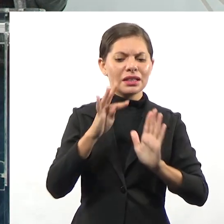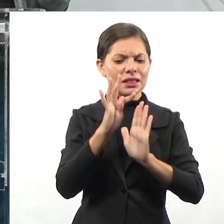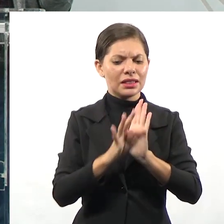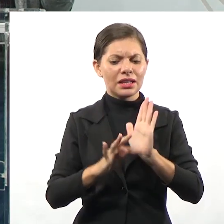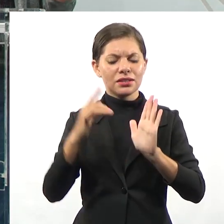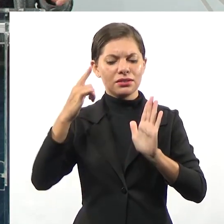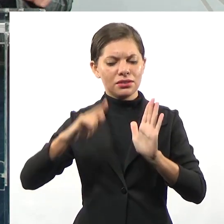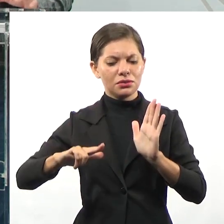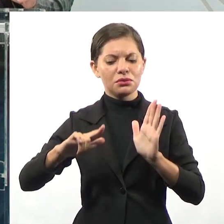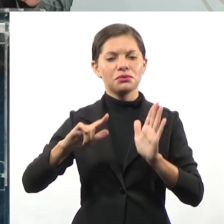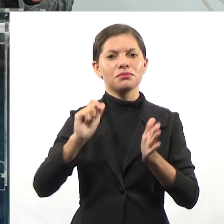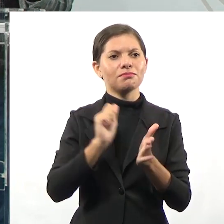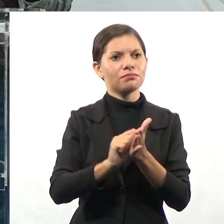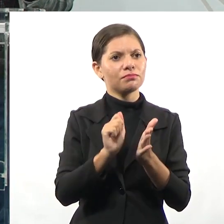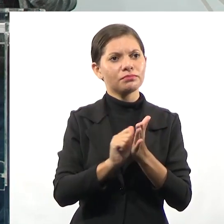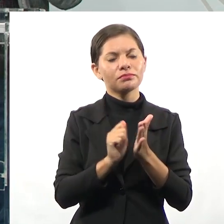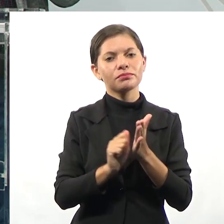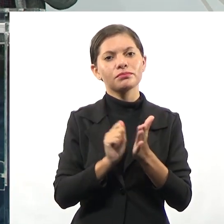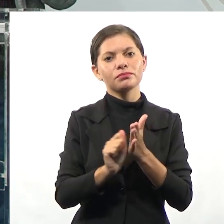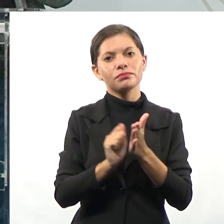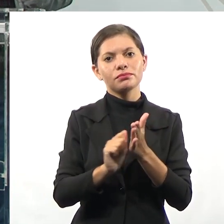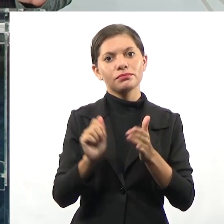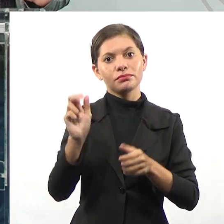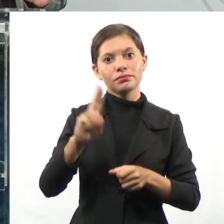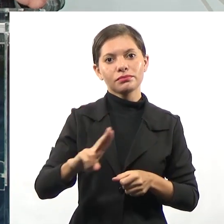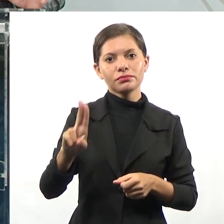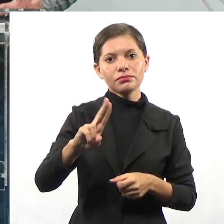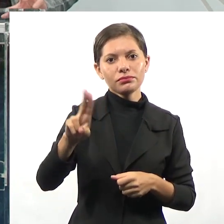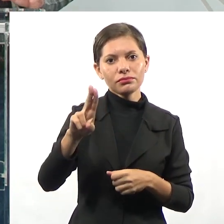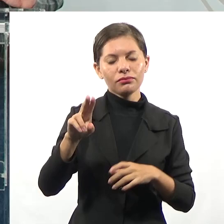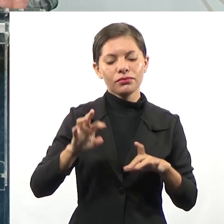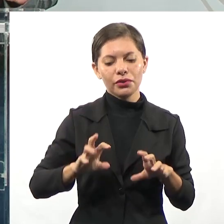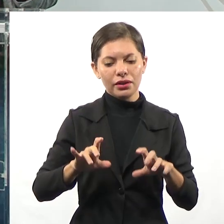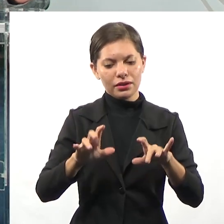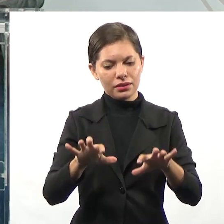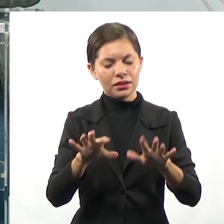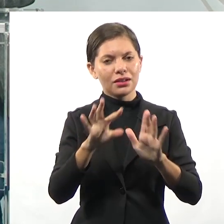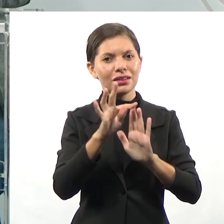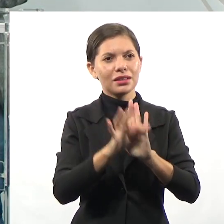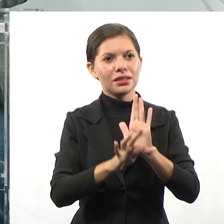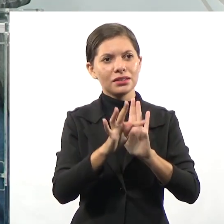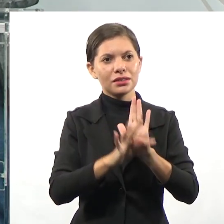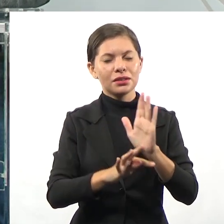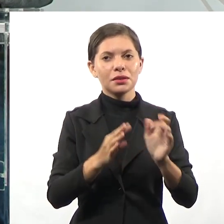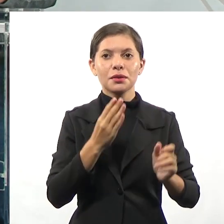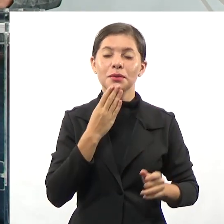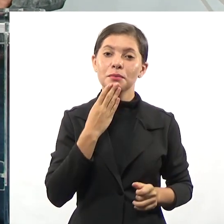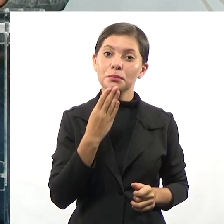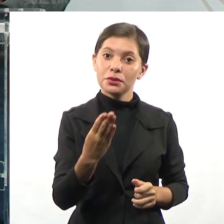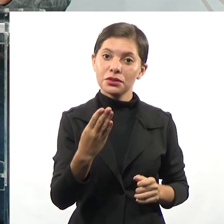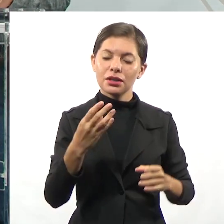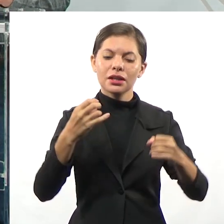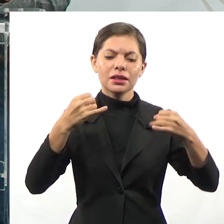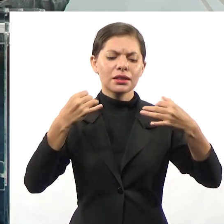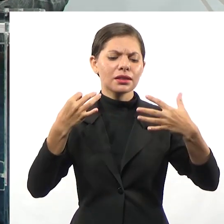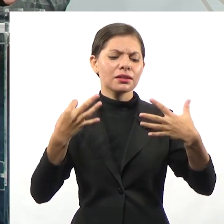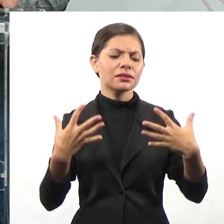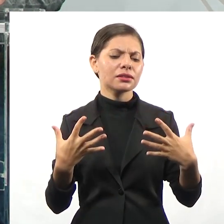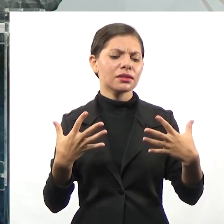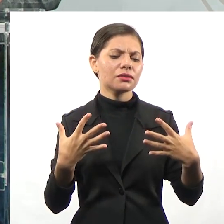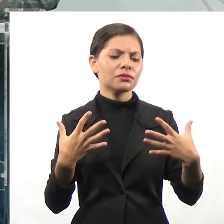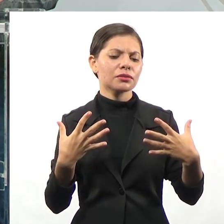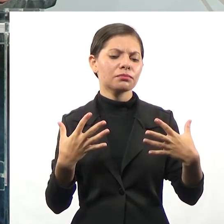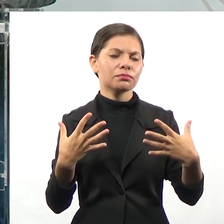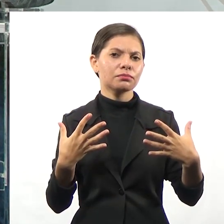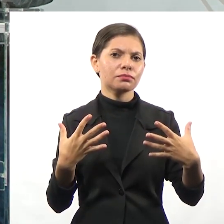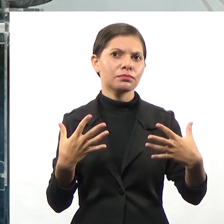para reescrever um texto. Eu escrevi um texto, parece truncado, eu posso digitar esse texto e pedir, olha, ChatGPT, reescreva